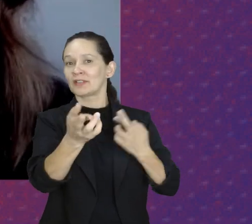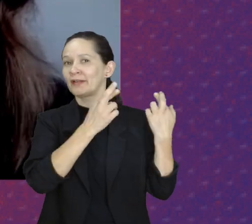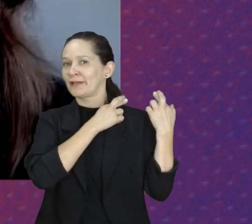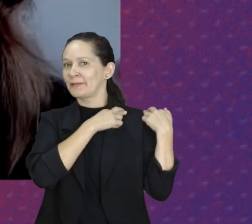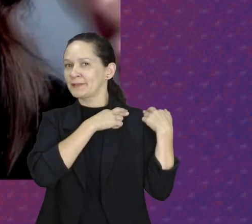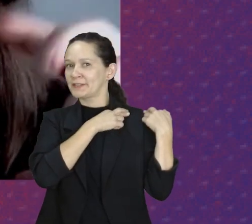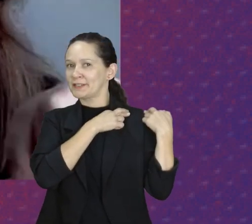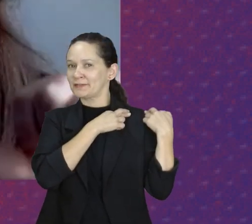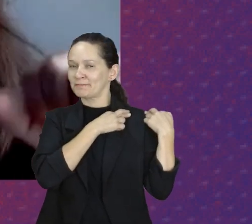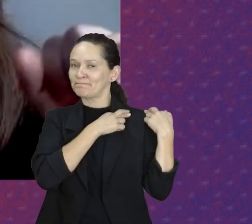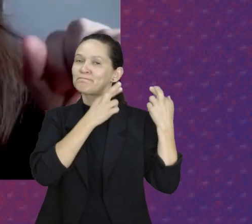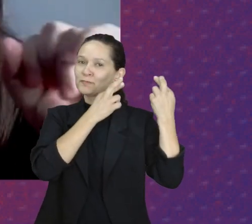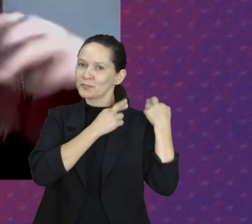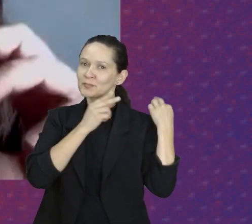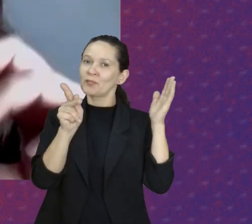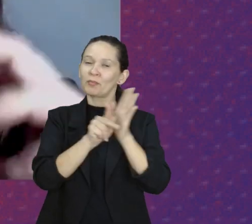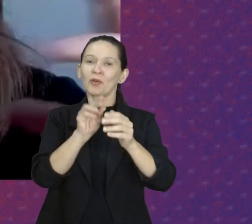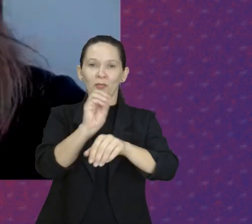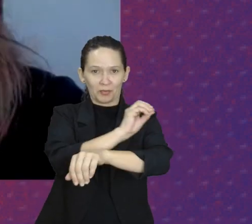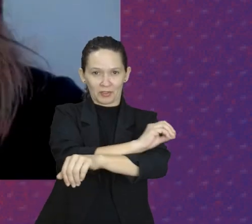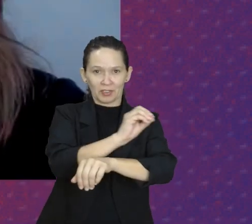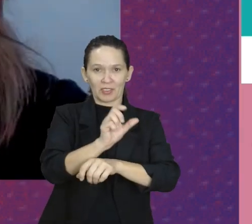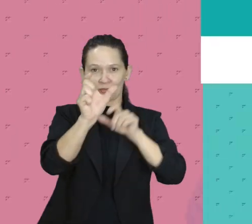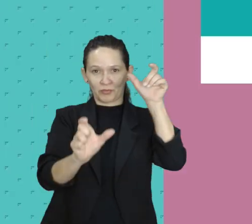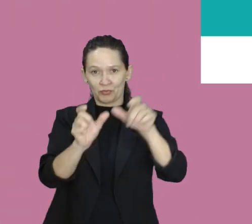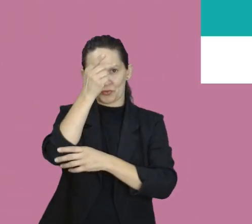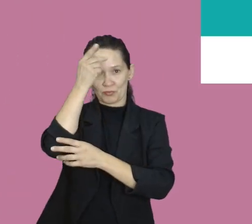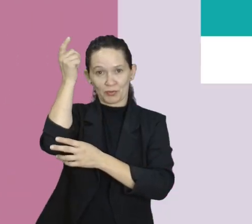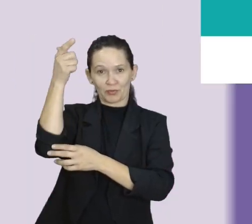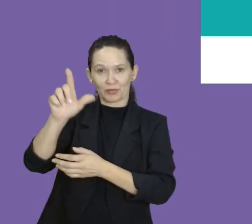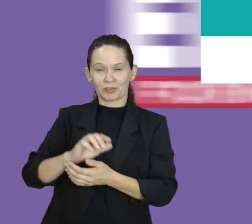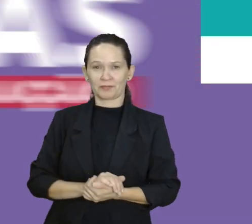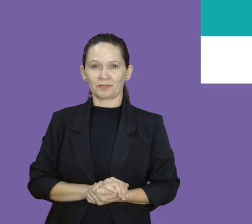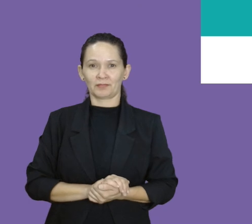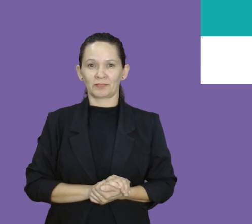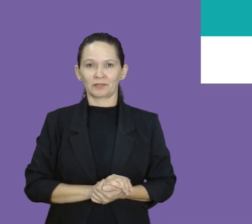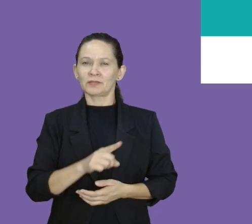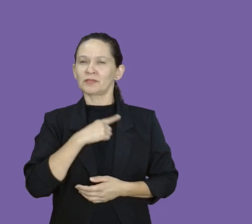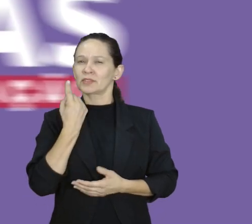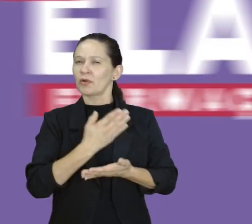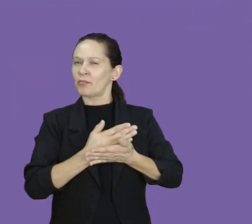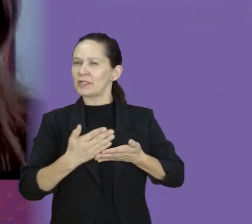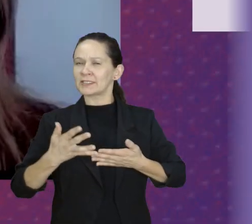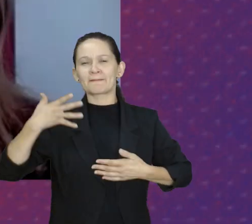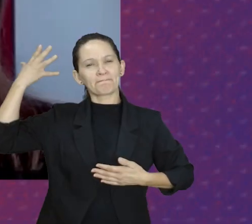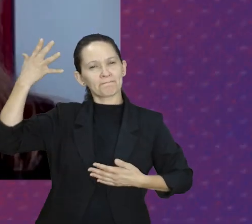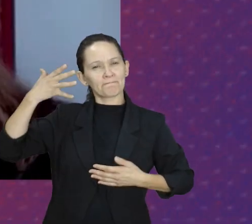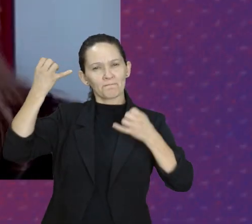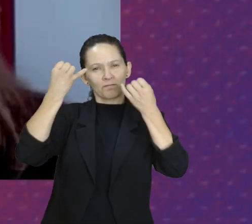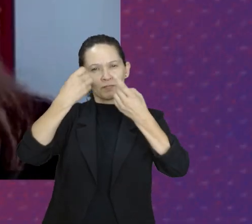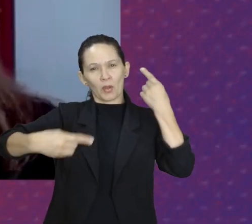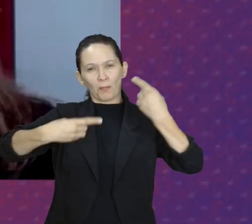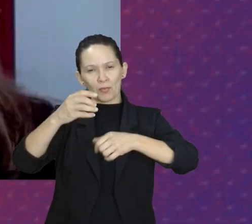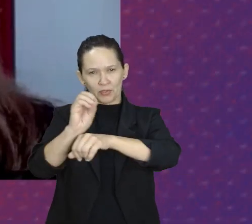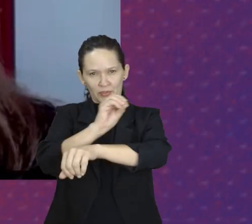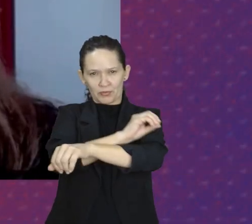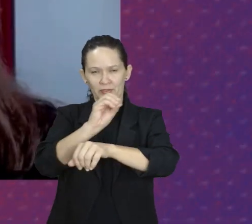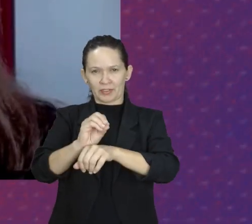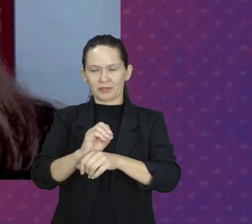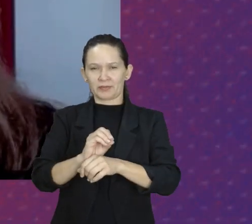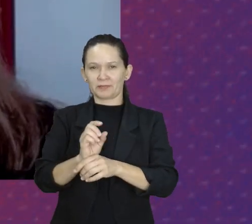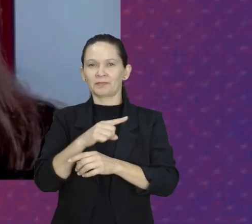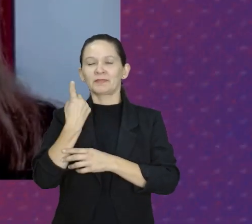responsável, responsabilizada por outra pessoa. Para a gente começar a falar sobre políticas de cuidado,